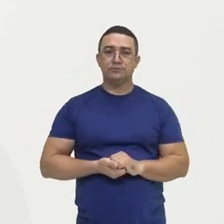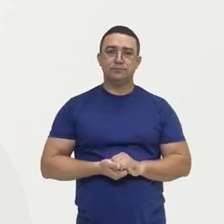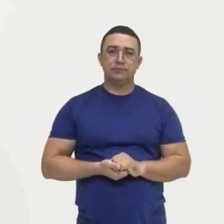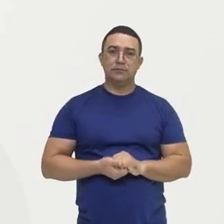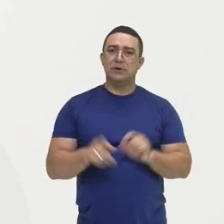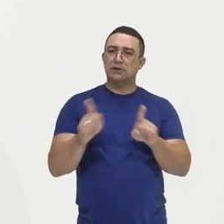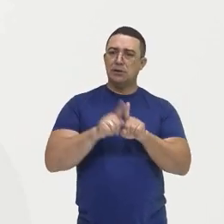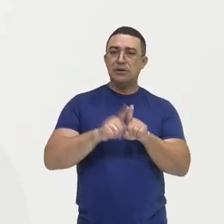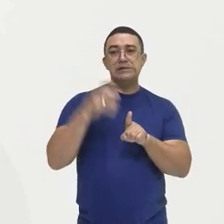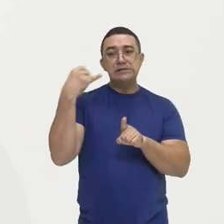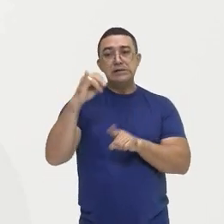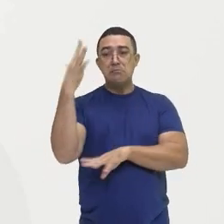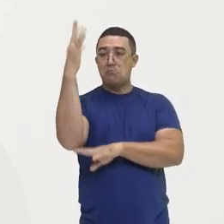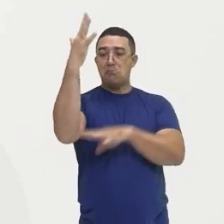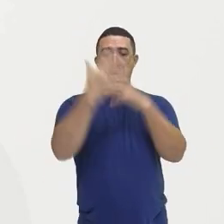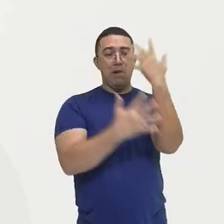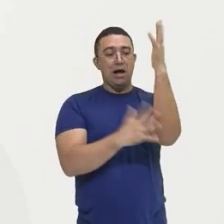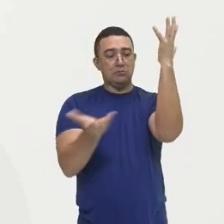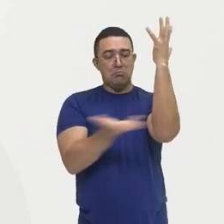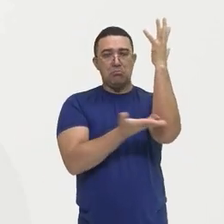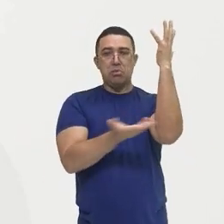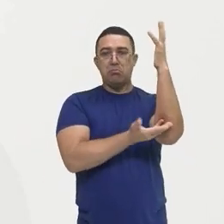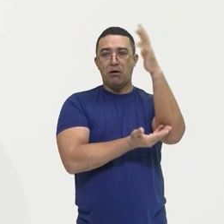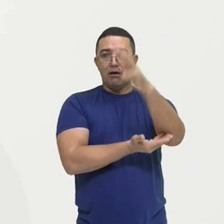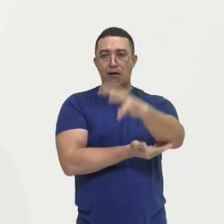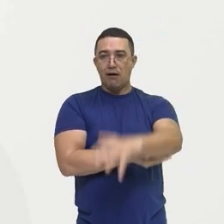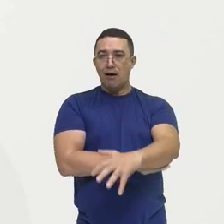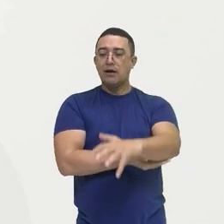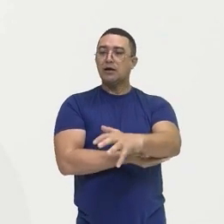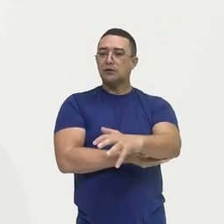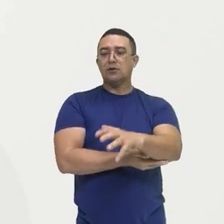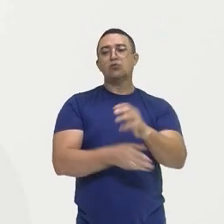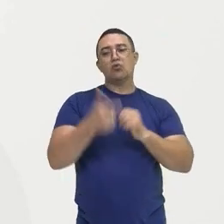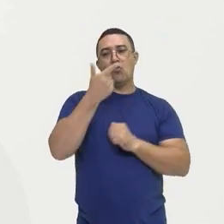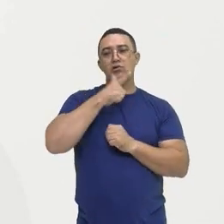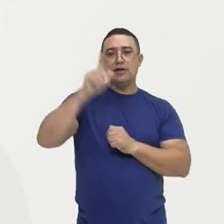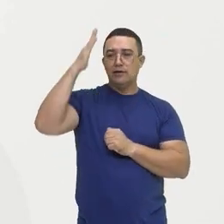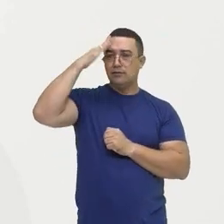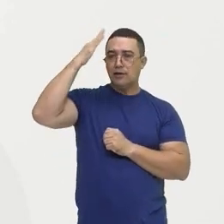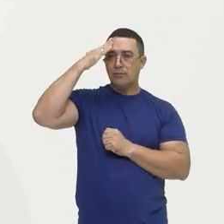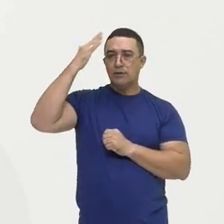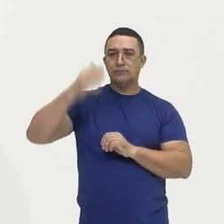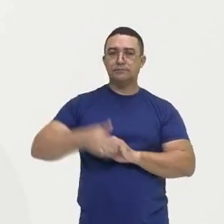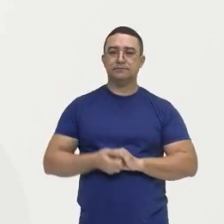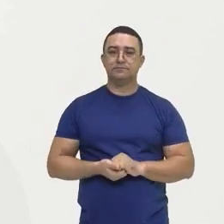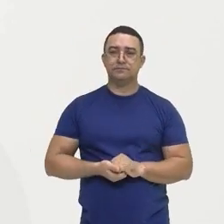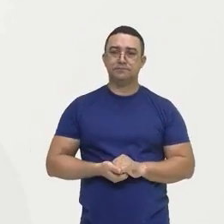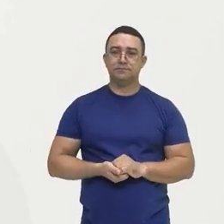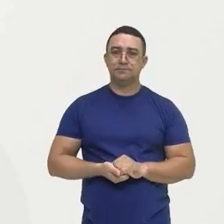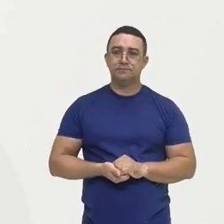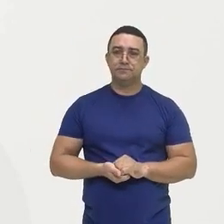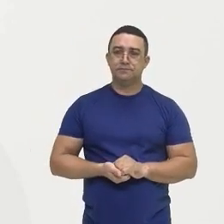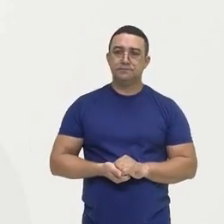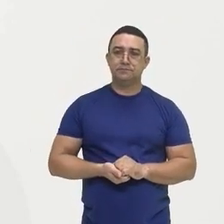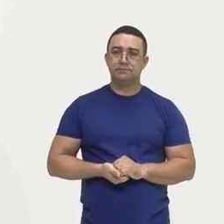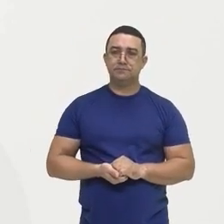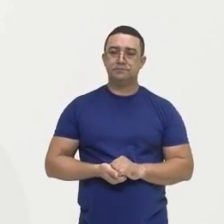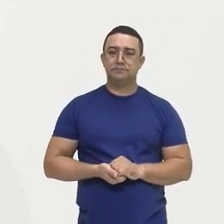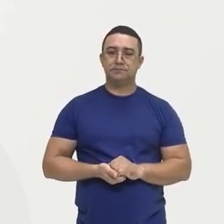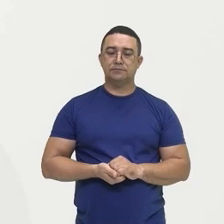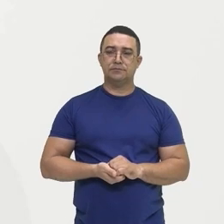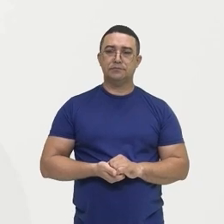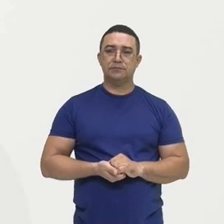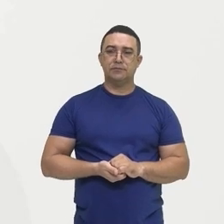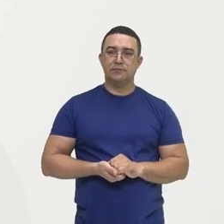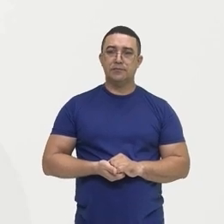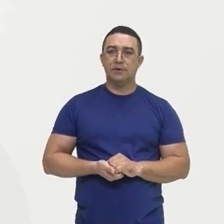do desmatamento, entre outras. E aí, a gente colocou aí um infográfico para